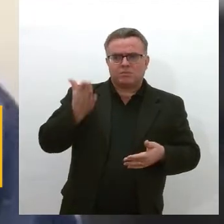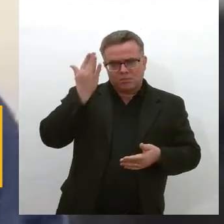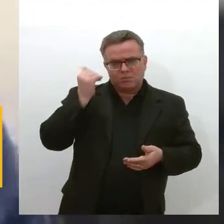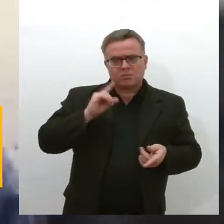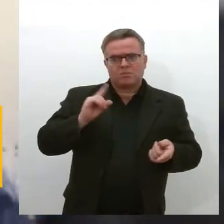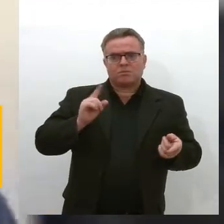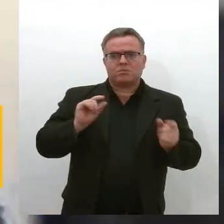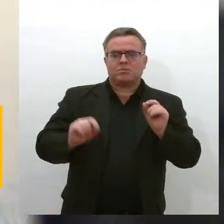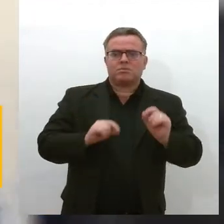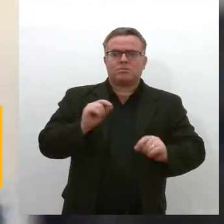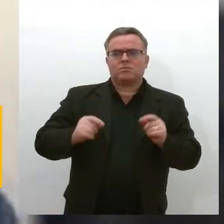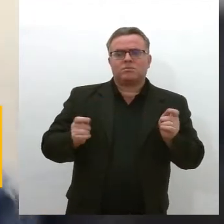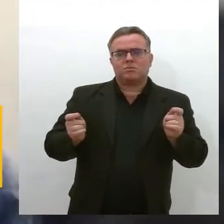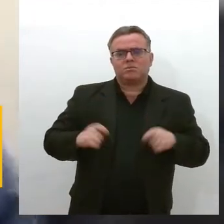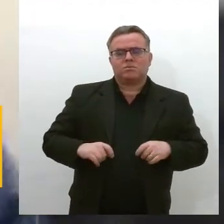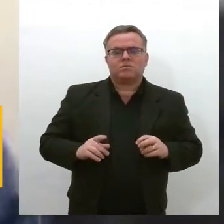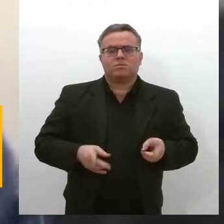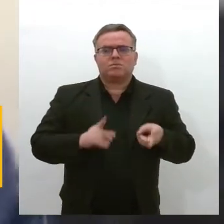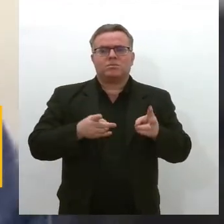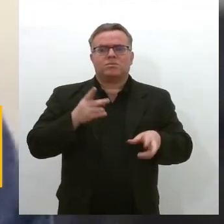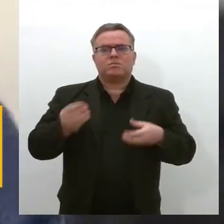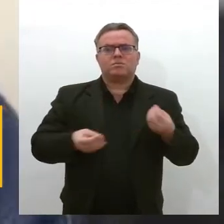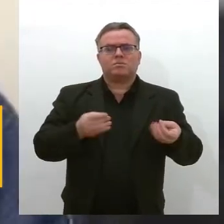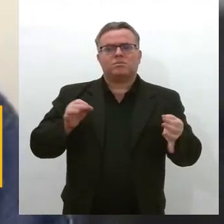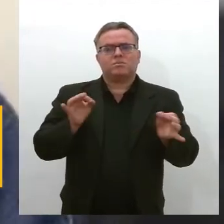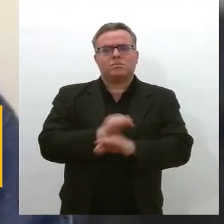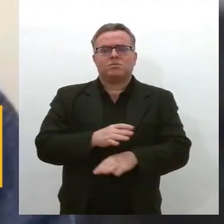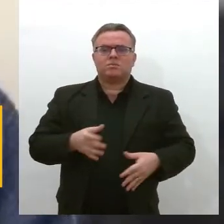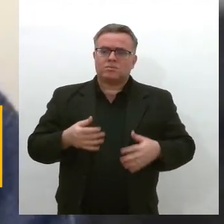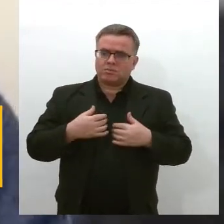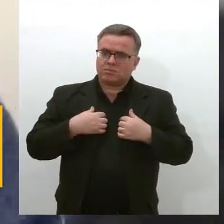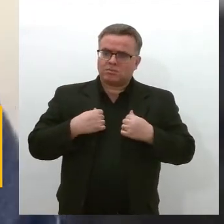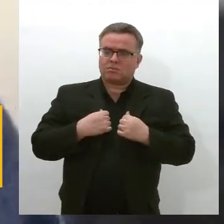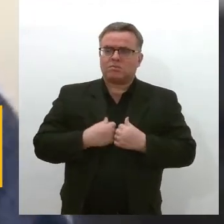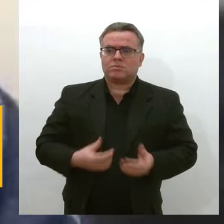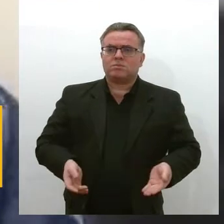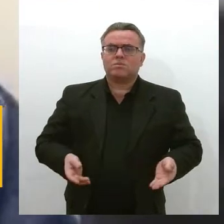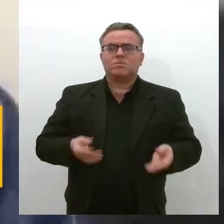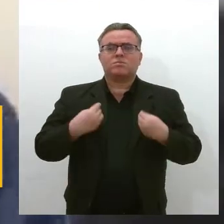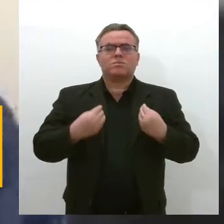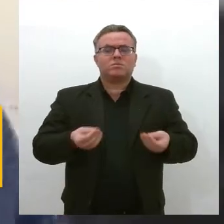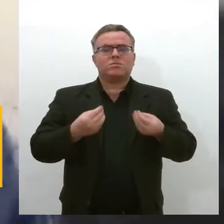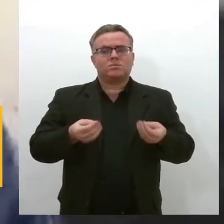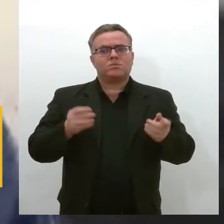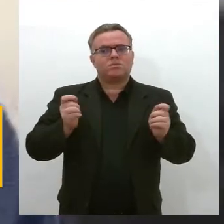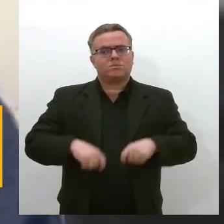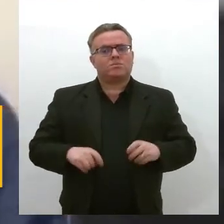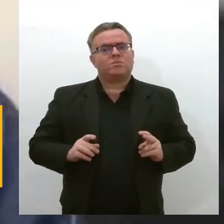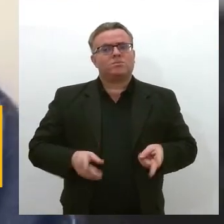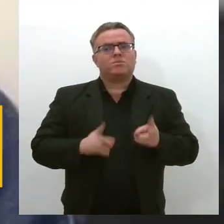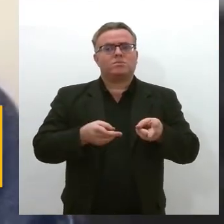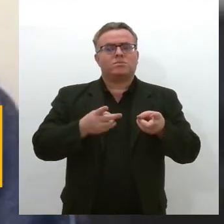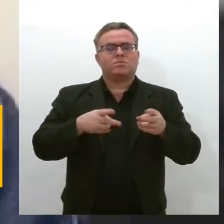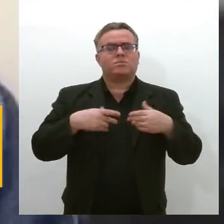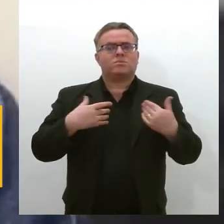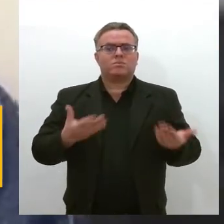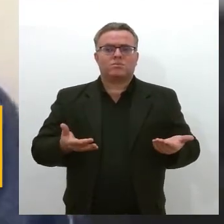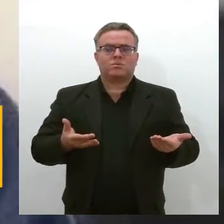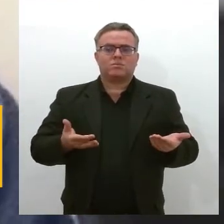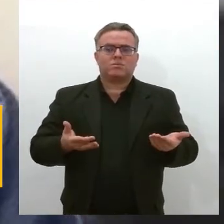buscar qual tipo de tratamento. E muitas vezes ela já buscou auxílio de amigos, de familiares, e infelizmente, por conta